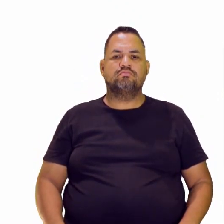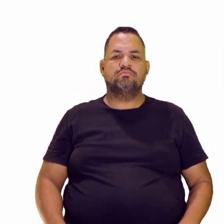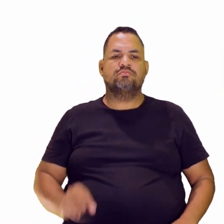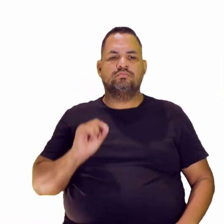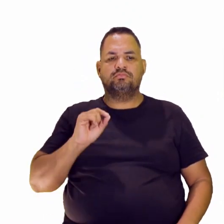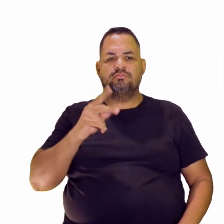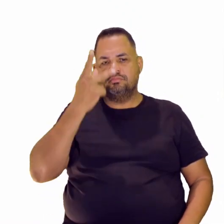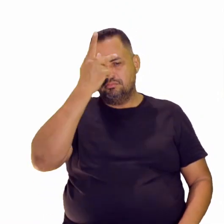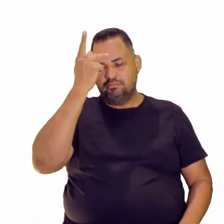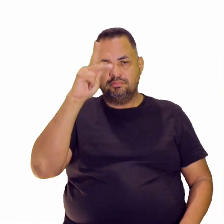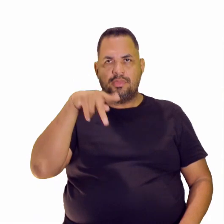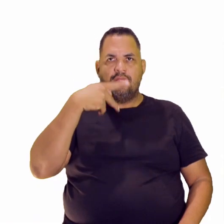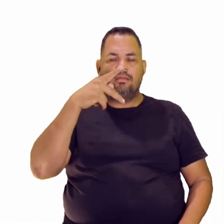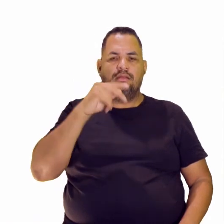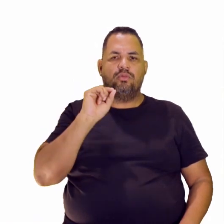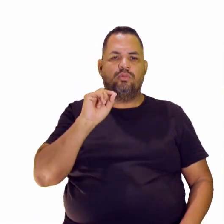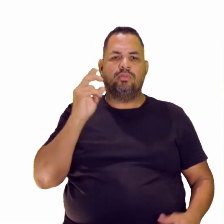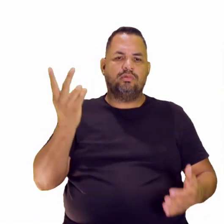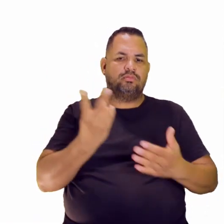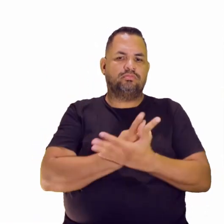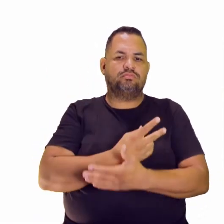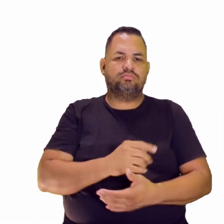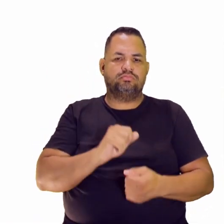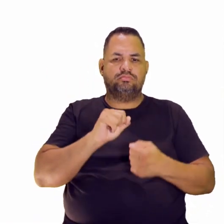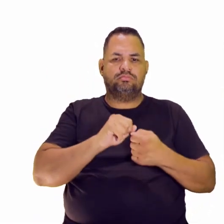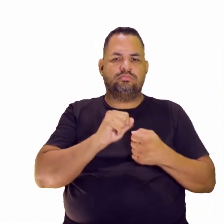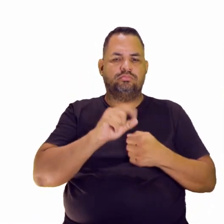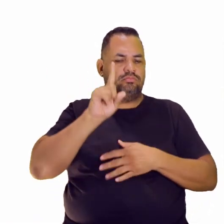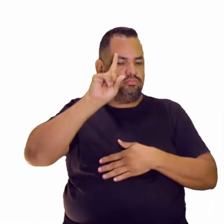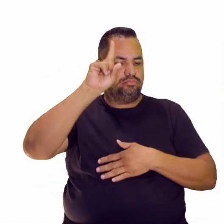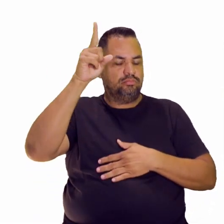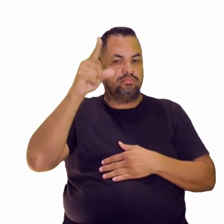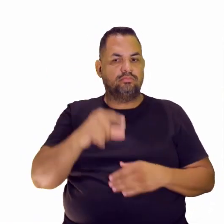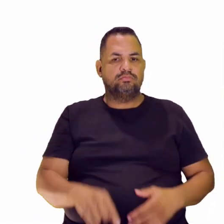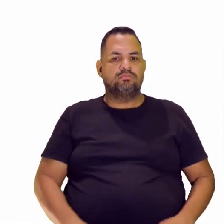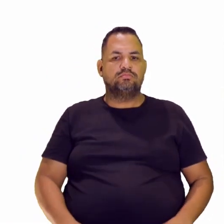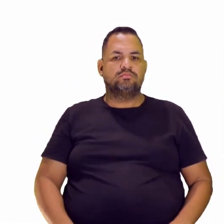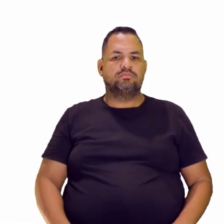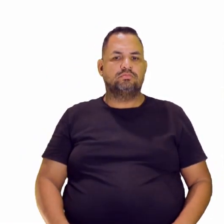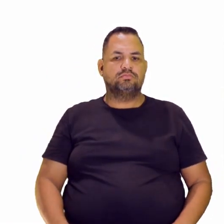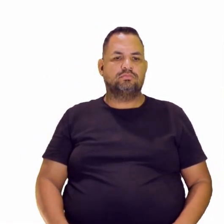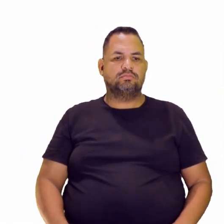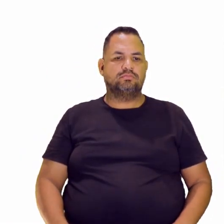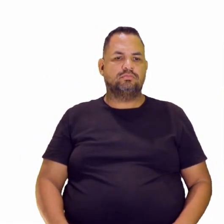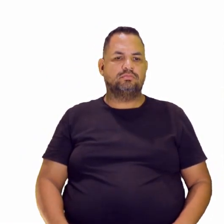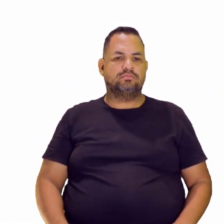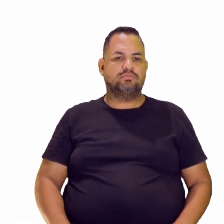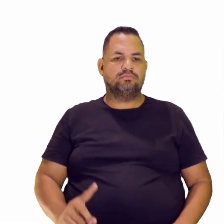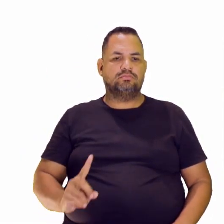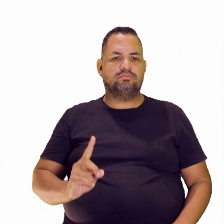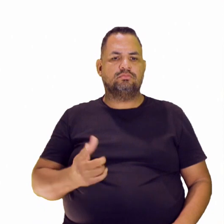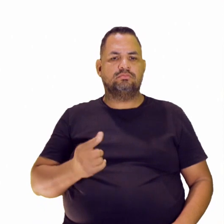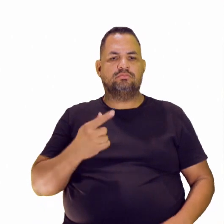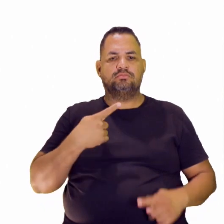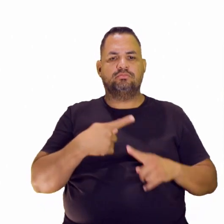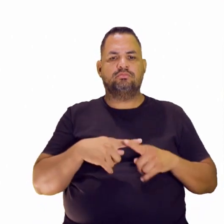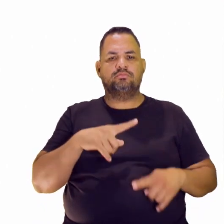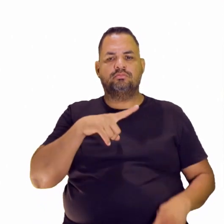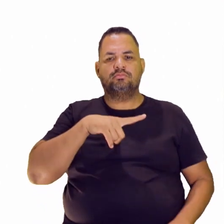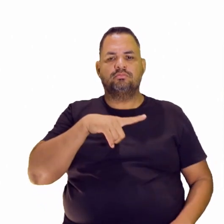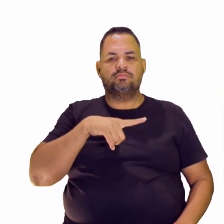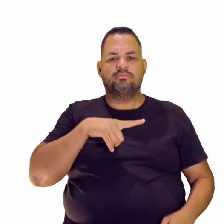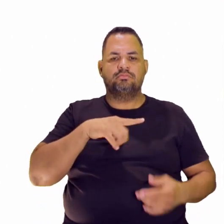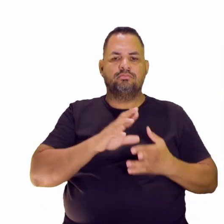sobre o que as pessoas contaram, de como foi, então ele fez uma ideia lá, né? Não apenas porque havia uma